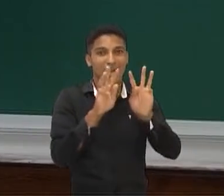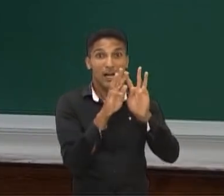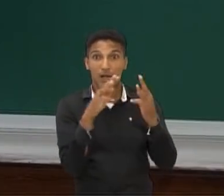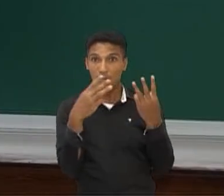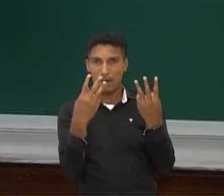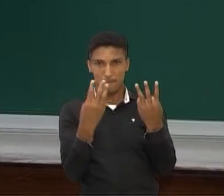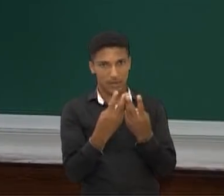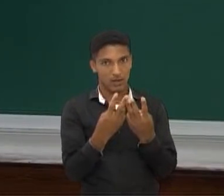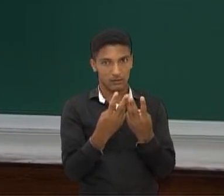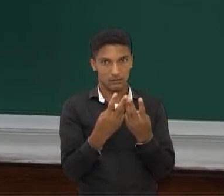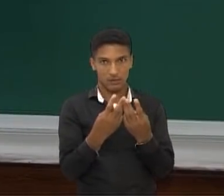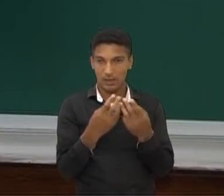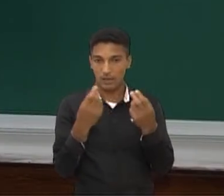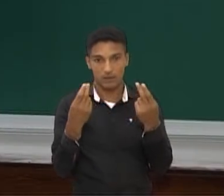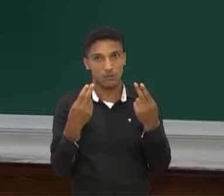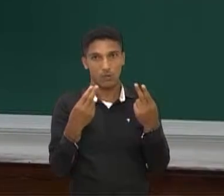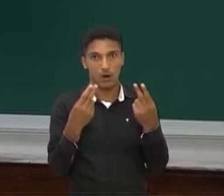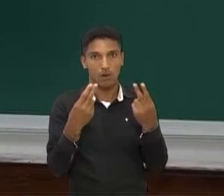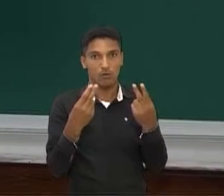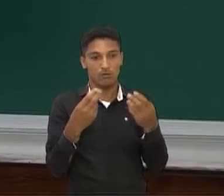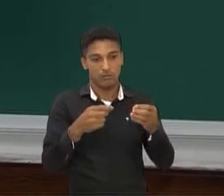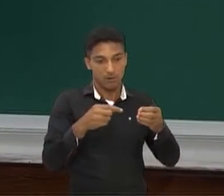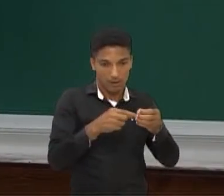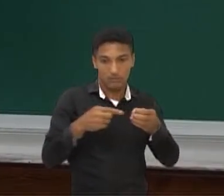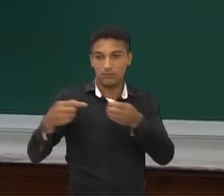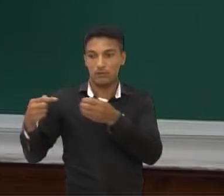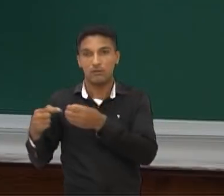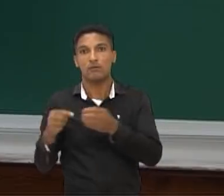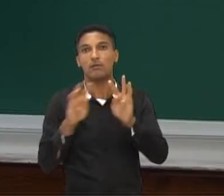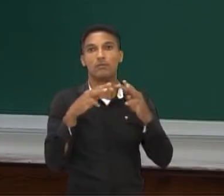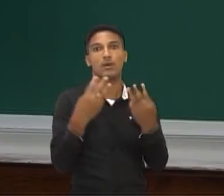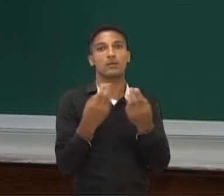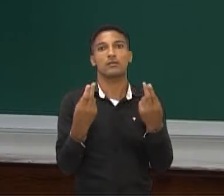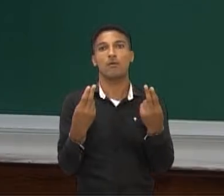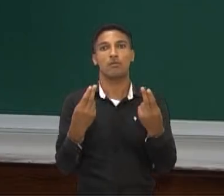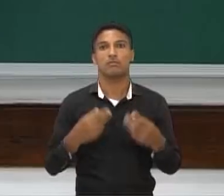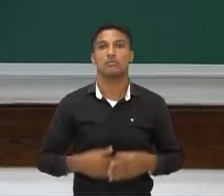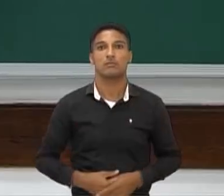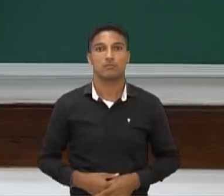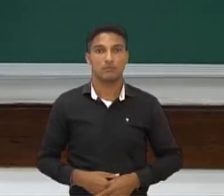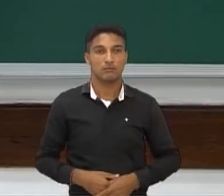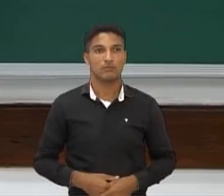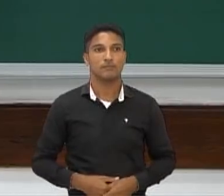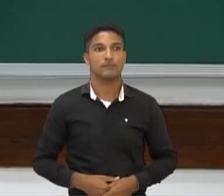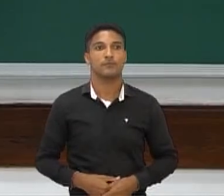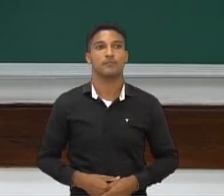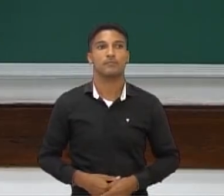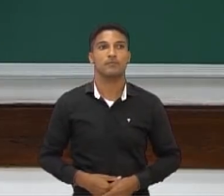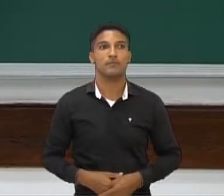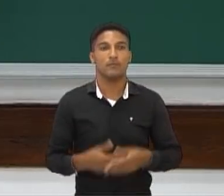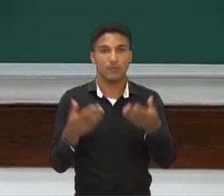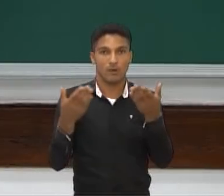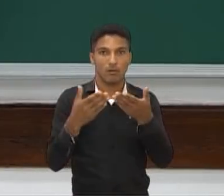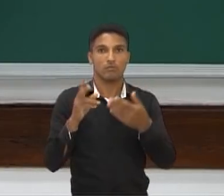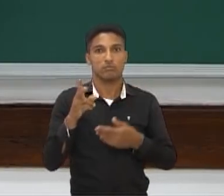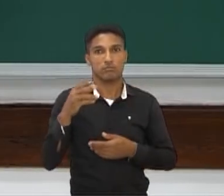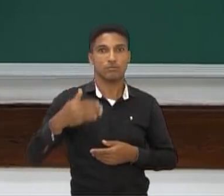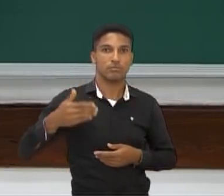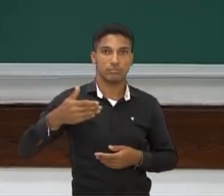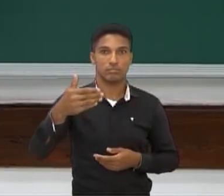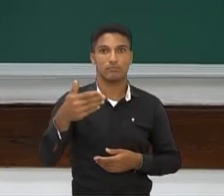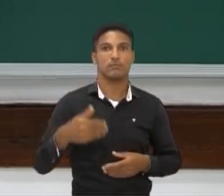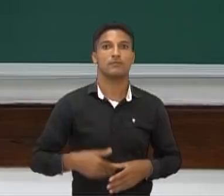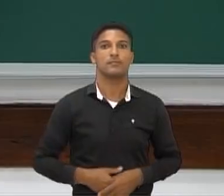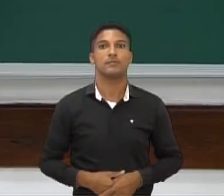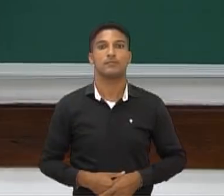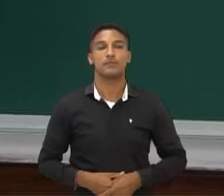átomos individualmente, a soma dos átomos individualmente. Se você pegou essa ideia, eu agora vou avançar um pouquinho mais. Eu vou